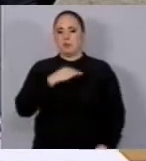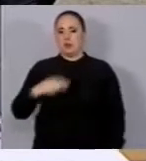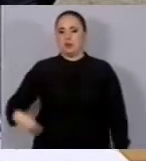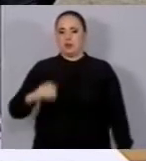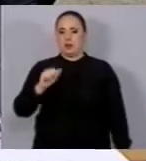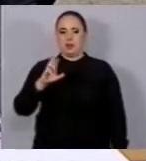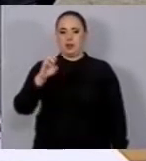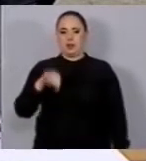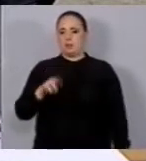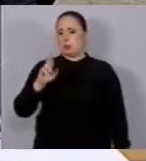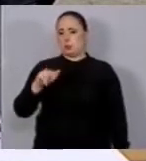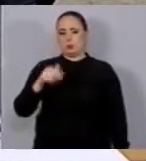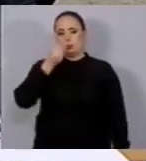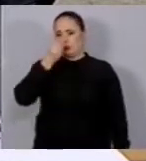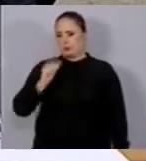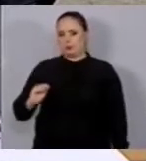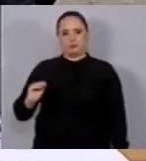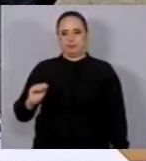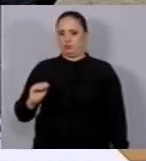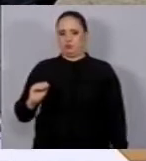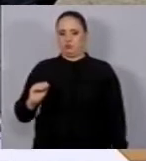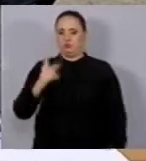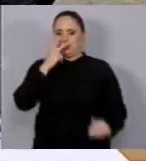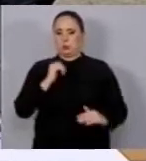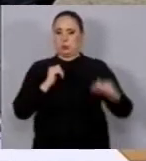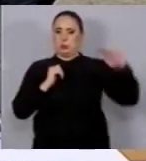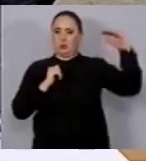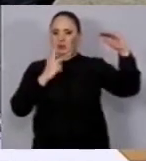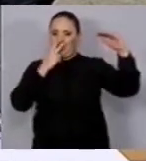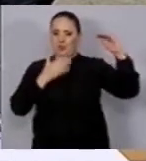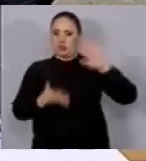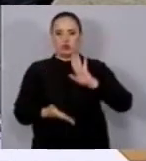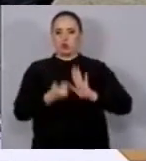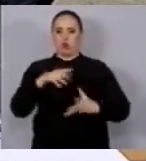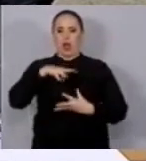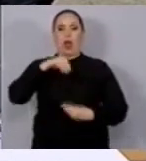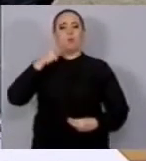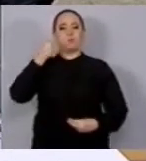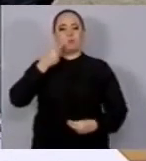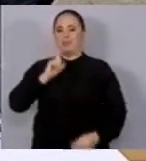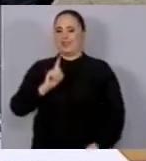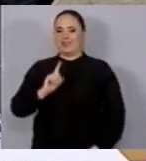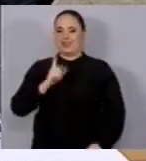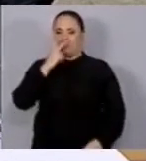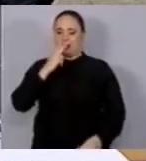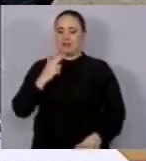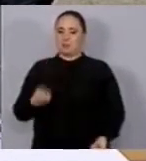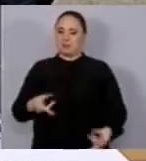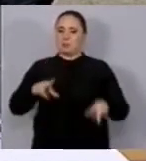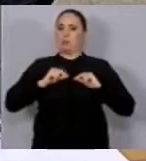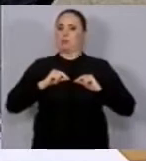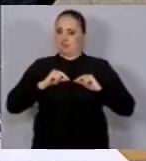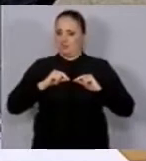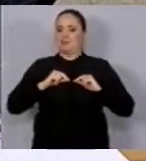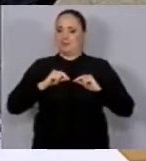perdeu. A magistratura não lhe ofuscou a alma de advogada. Ao contrário, incorporou-a no que tem